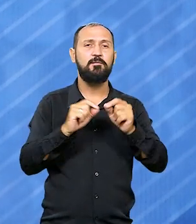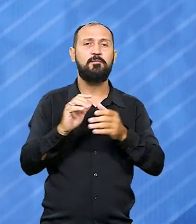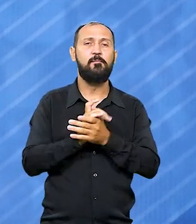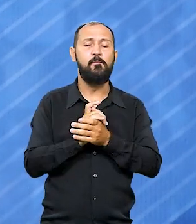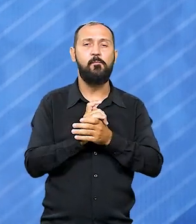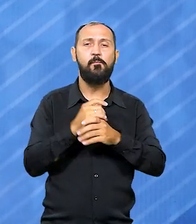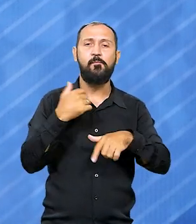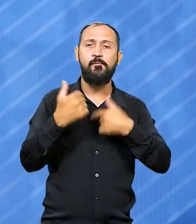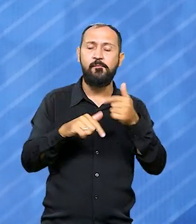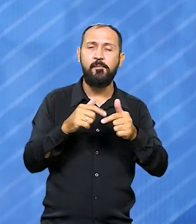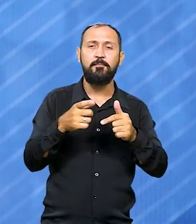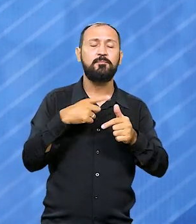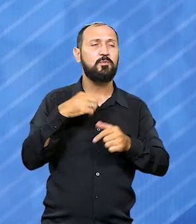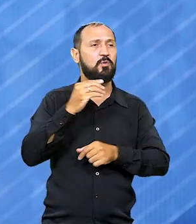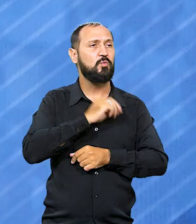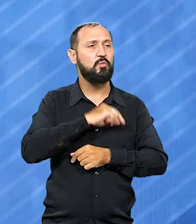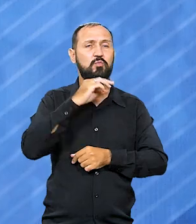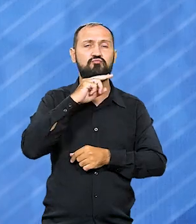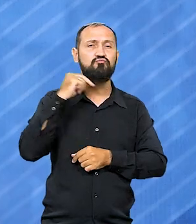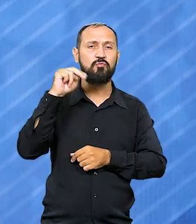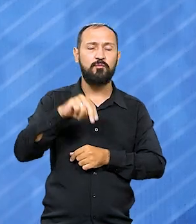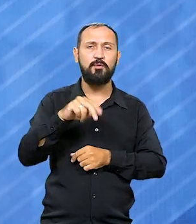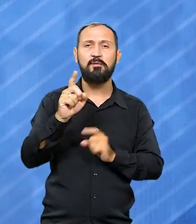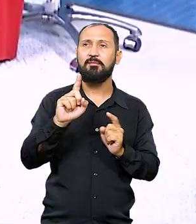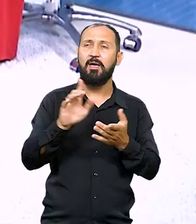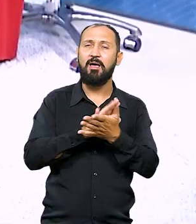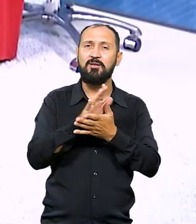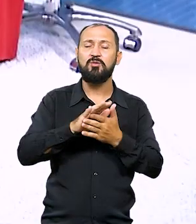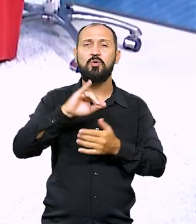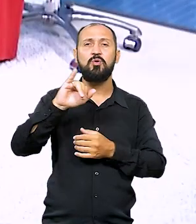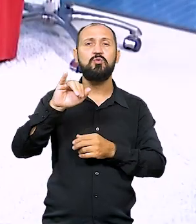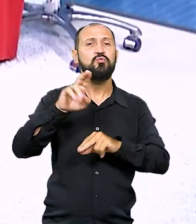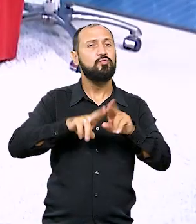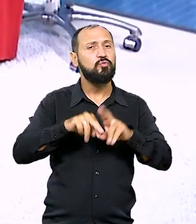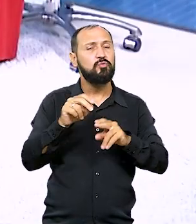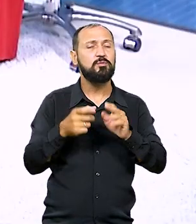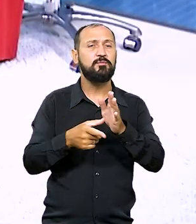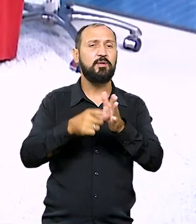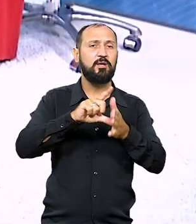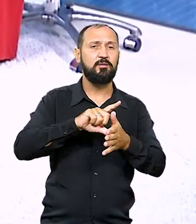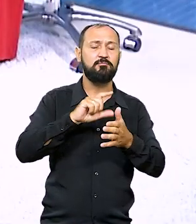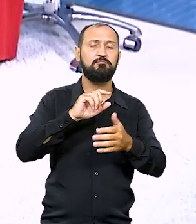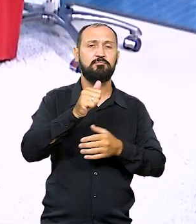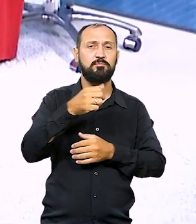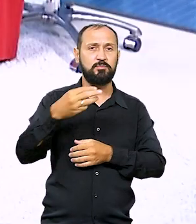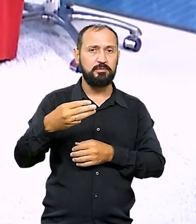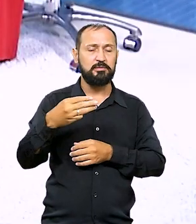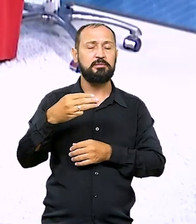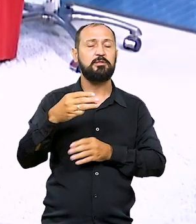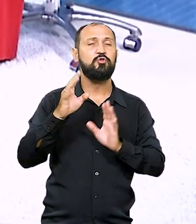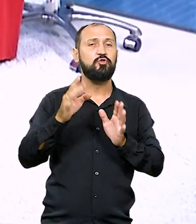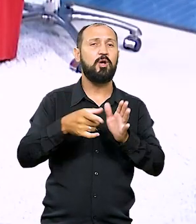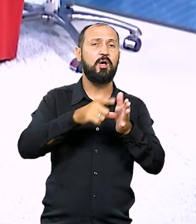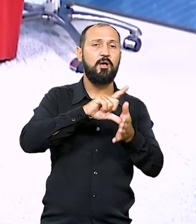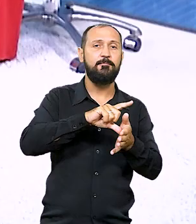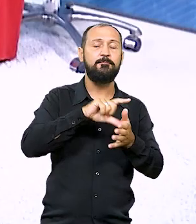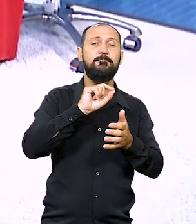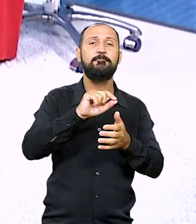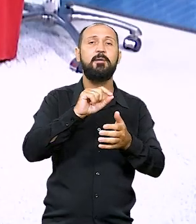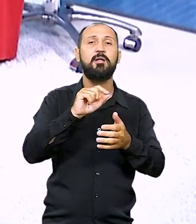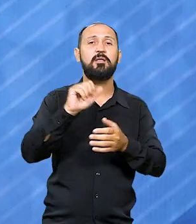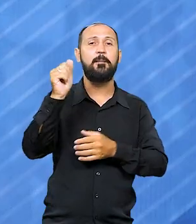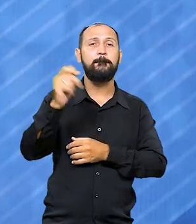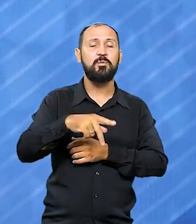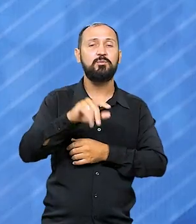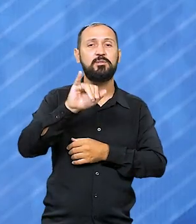numa situação em que o trabalhador não recebeu em novembro, mas recebeu lá em junho. Nós tivemos a antecipação do 13º, por